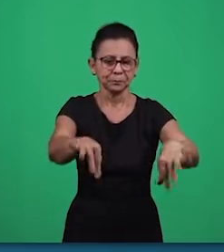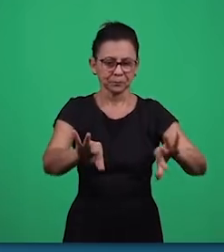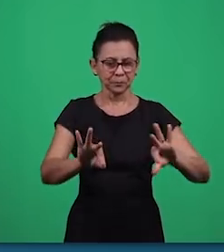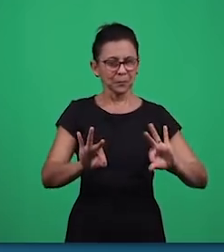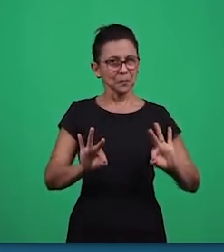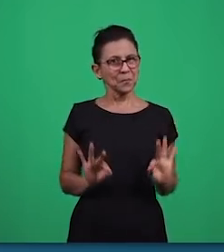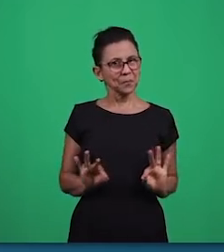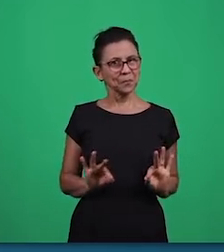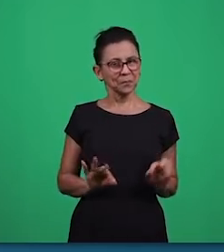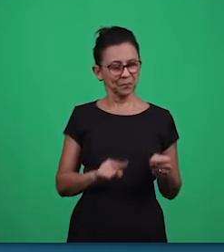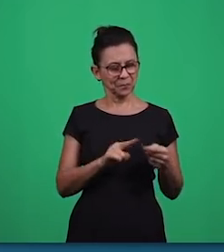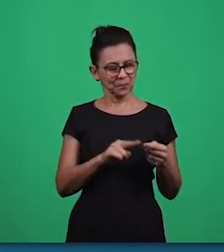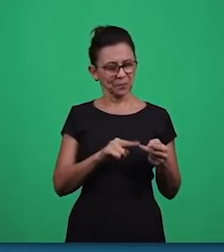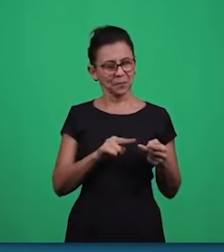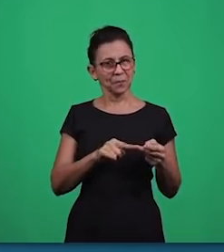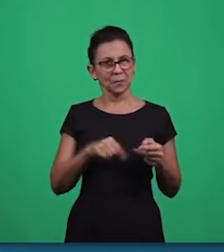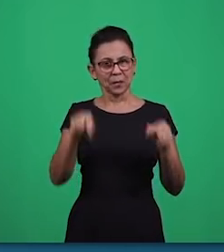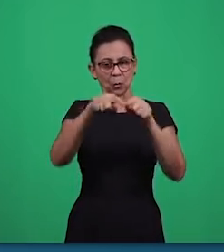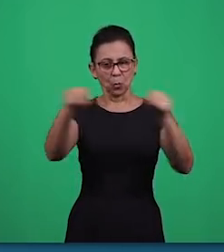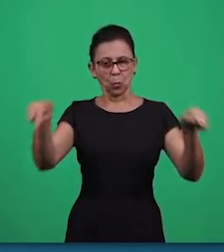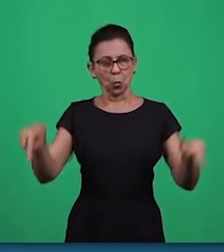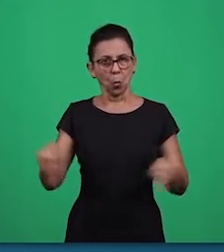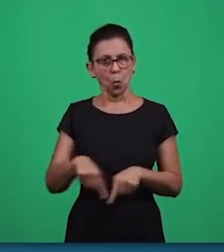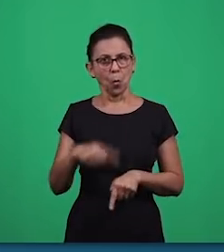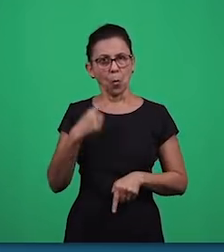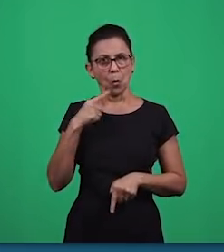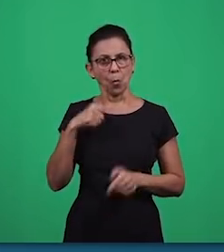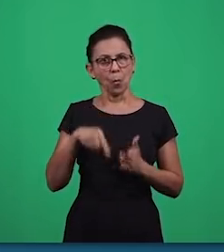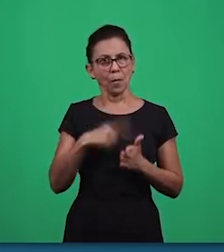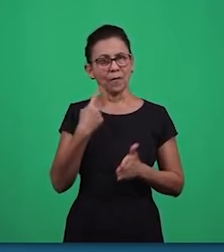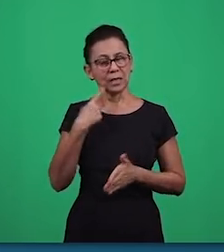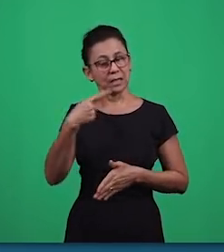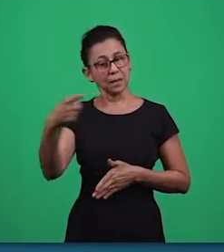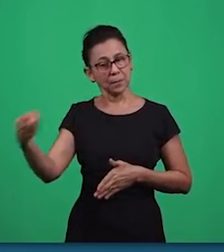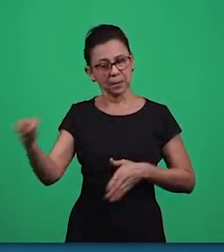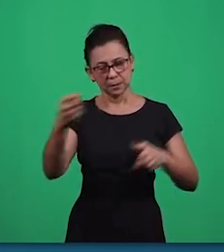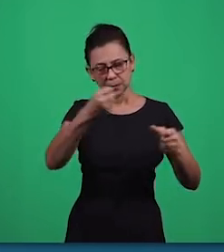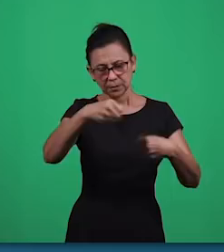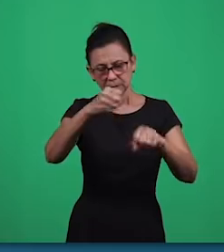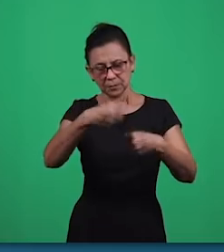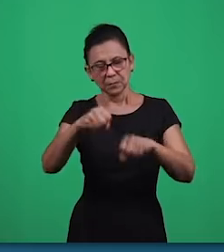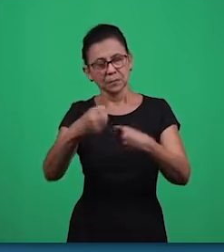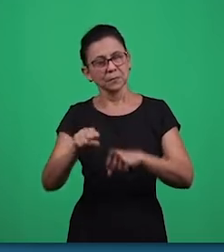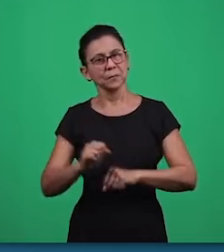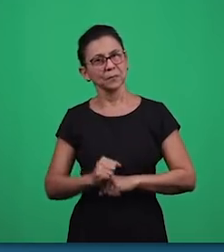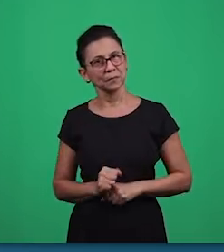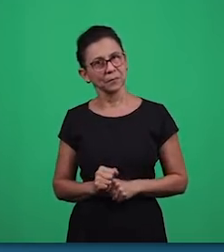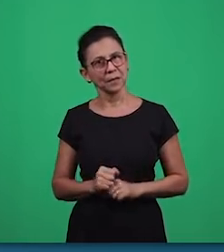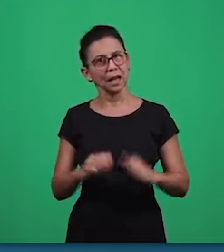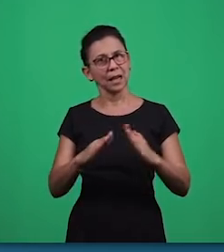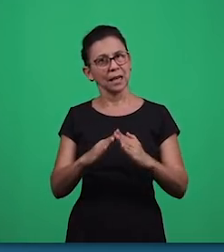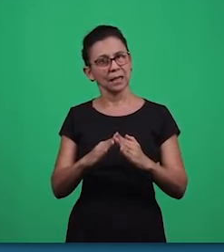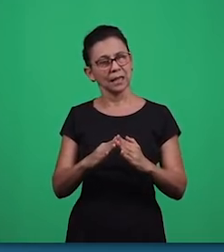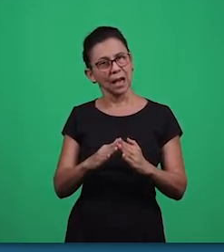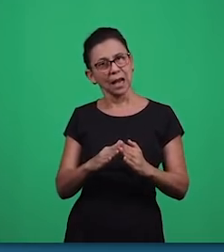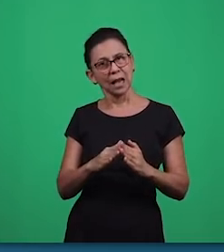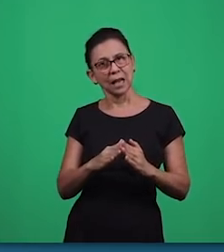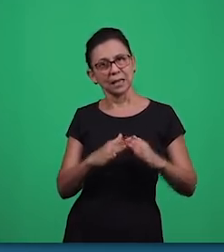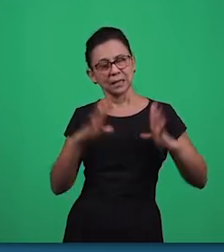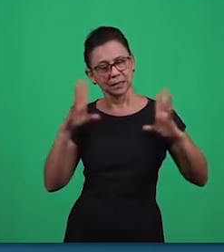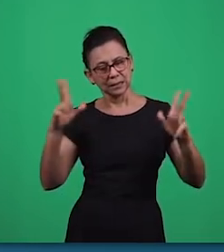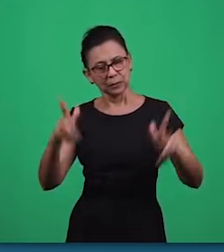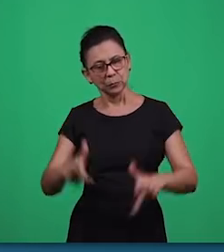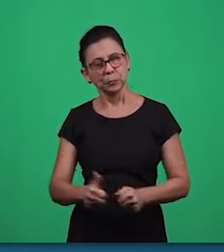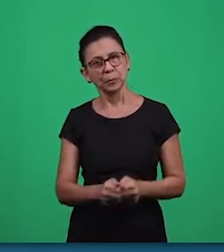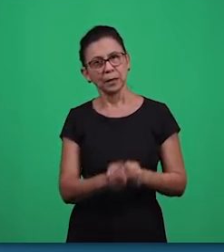sozinhos, limpar o quarto uma vez por semana, ajudar a varrer a casa, tirar a poeira